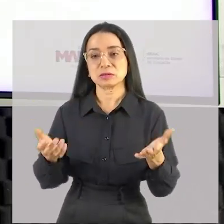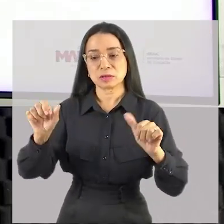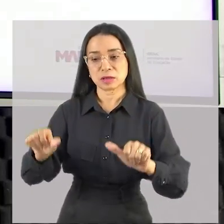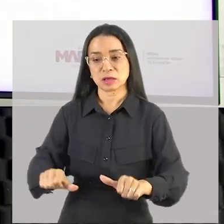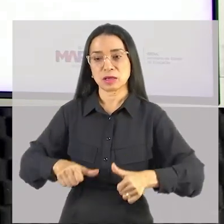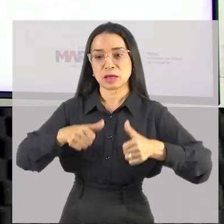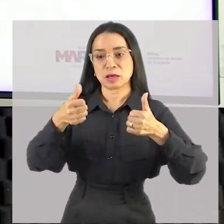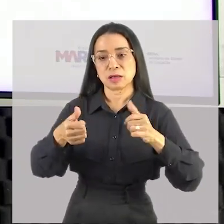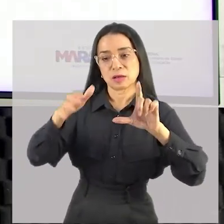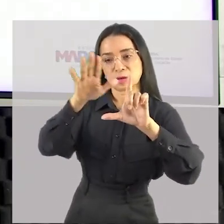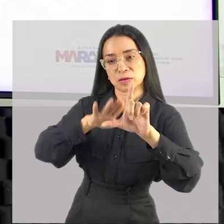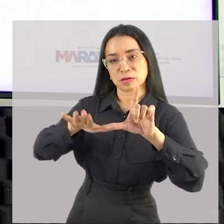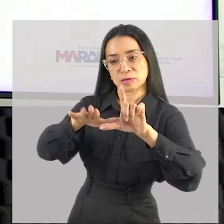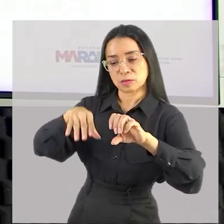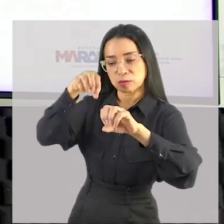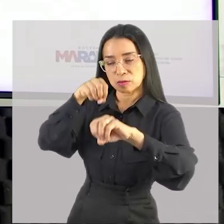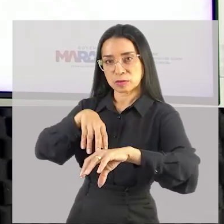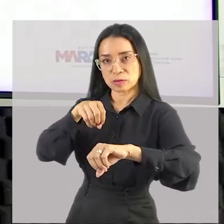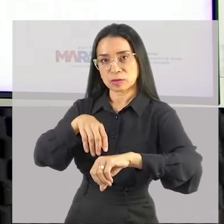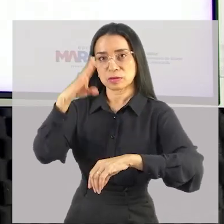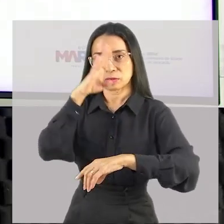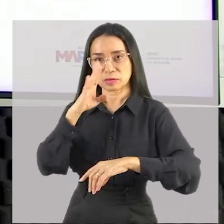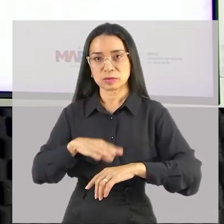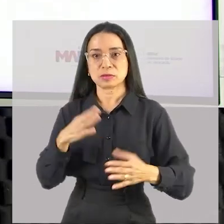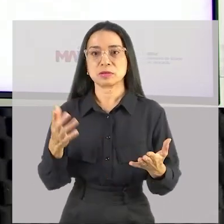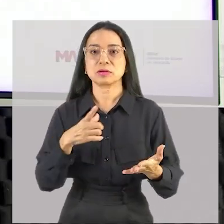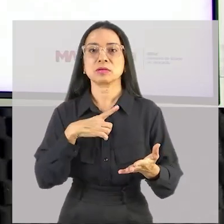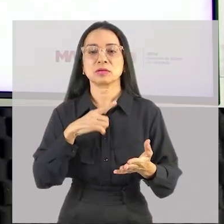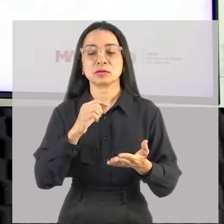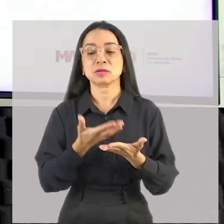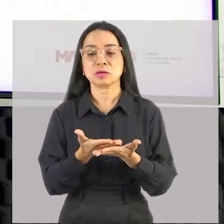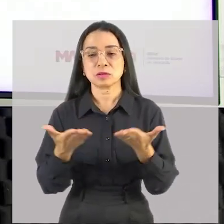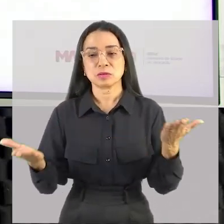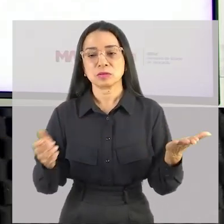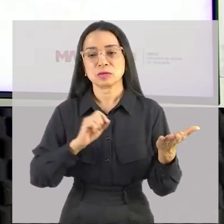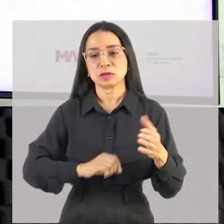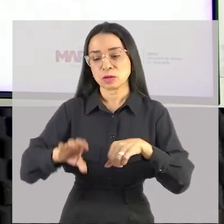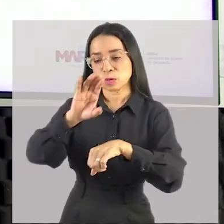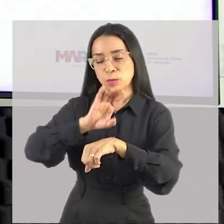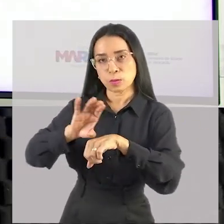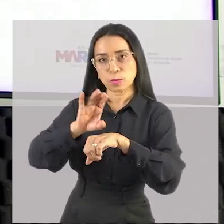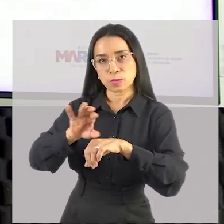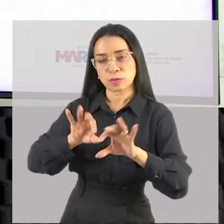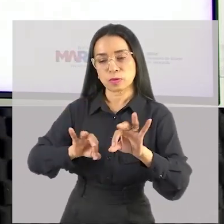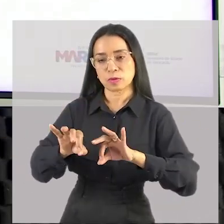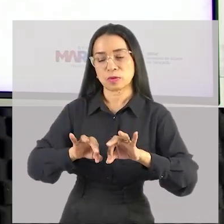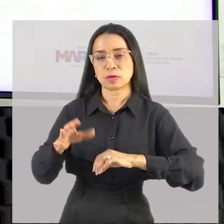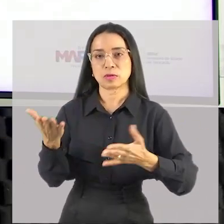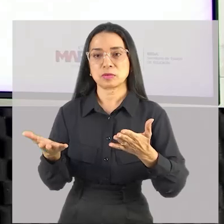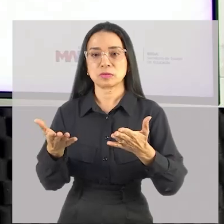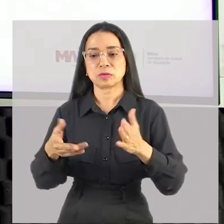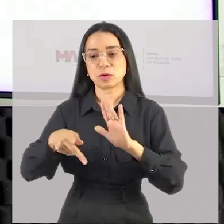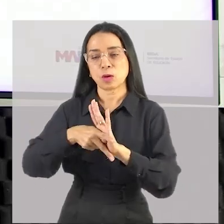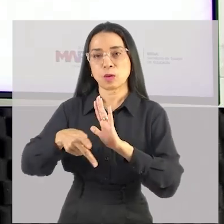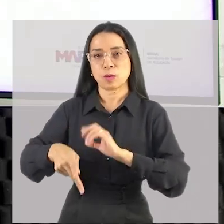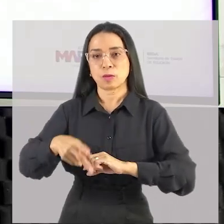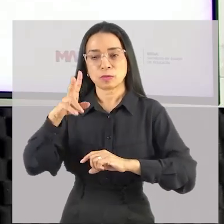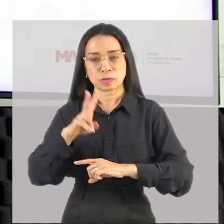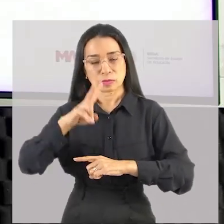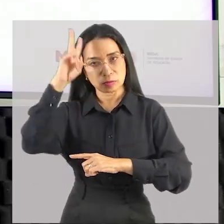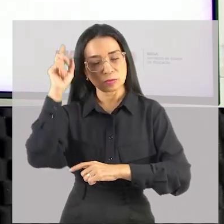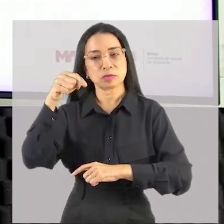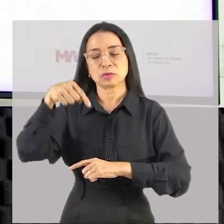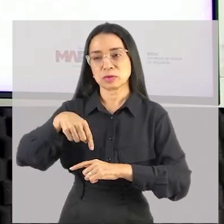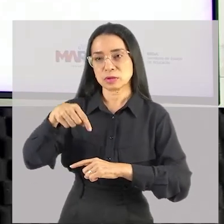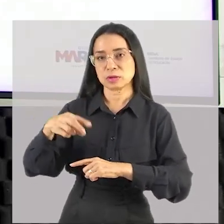melhor plataforma de educação do Brasil, trazendo para vocês um cursinho preparatório para os